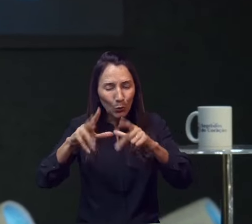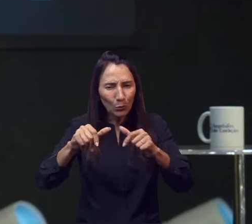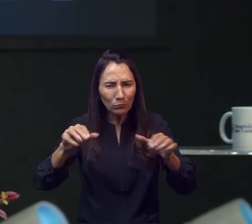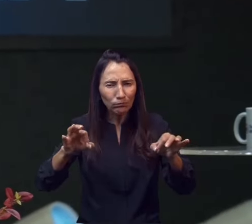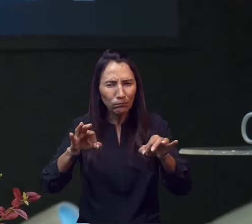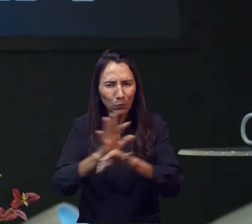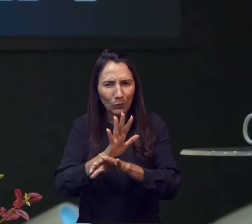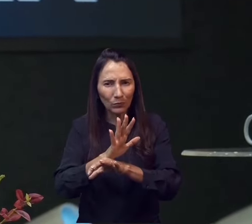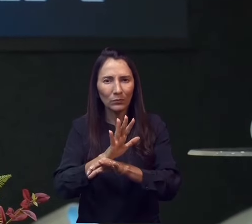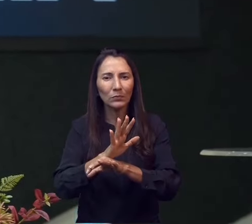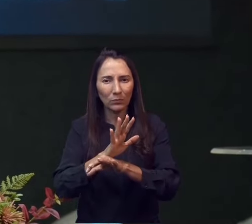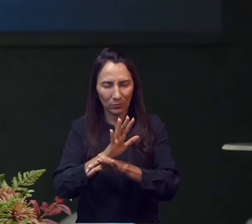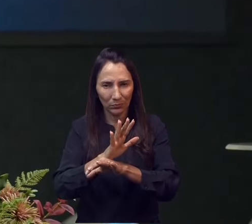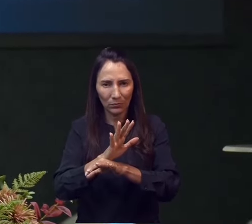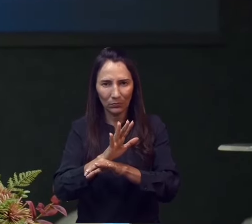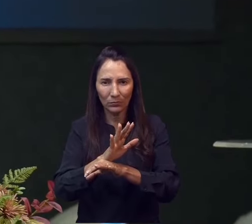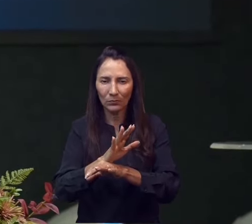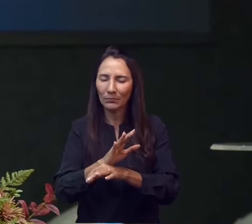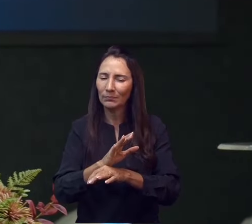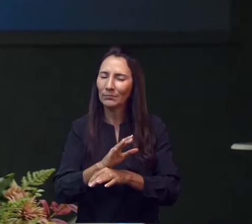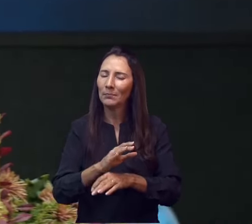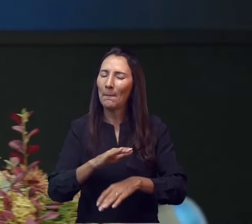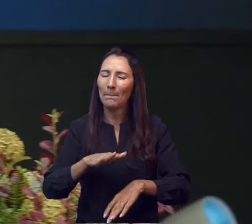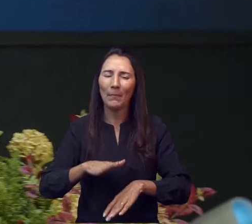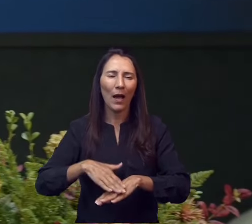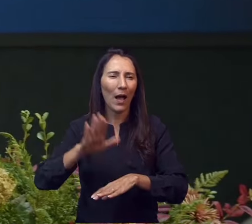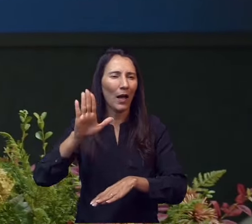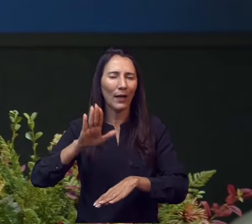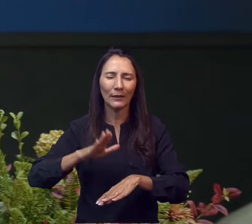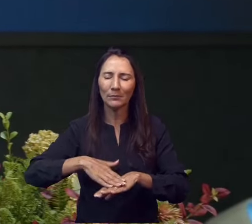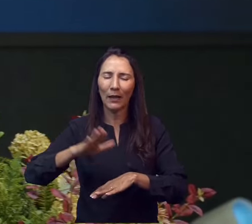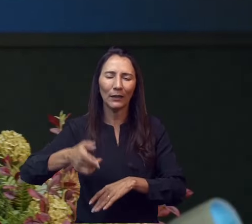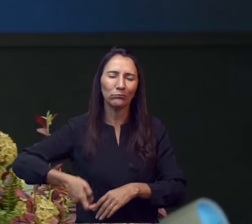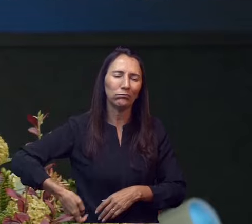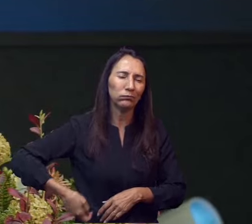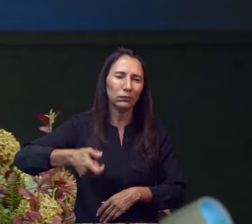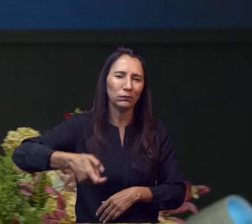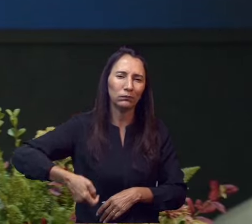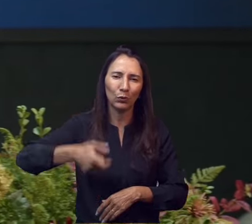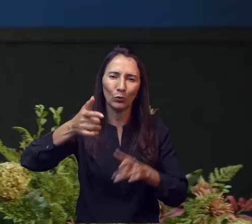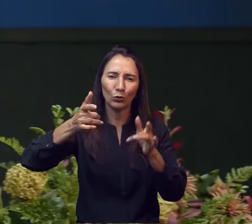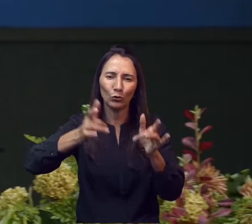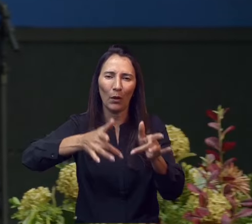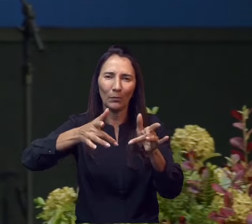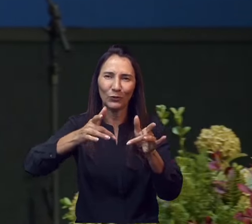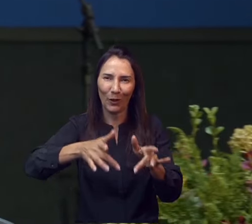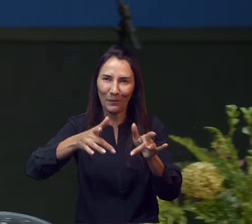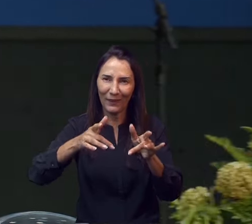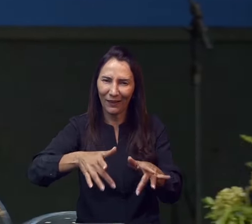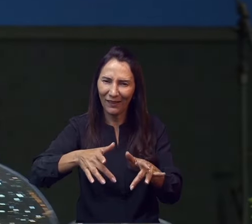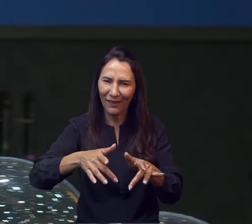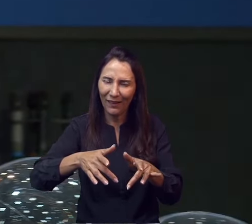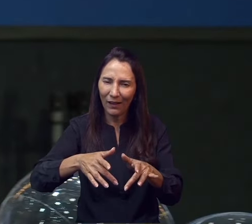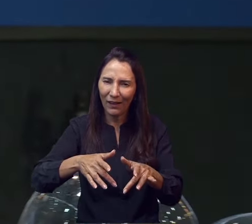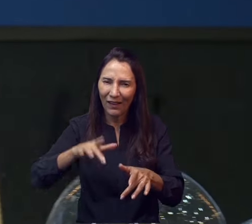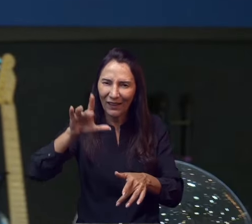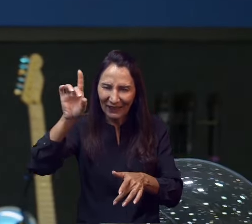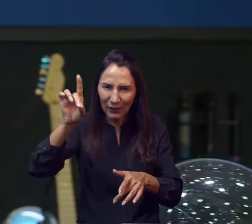mais abundantemente com sobra Deus nunca faz nada